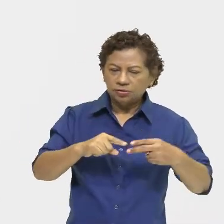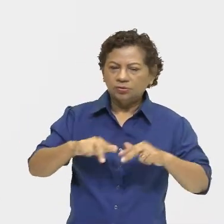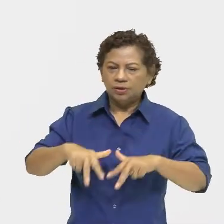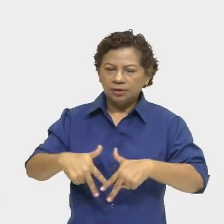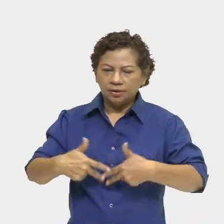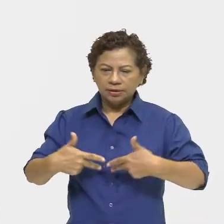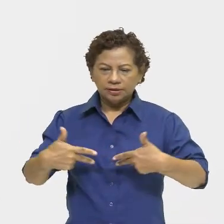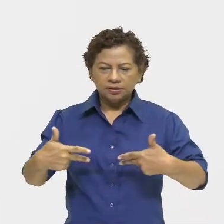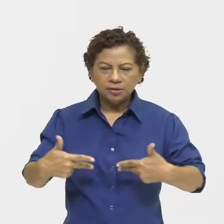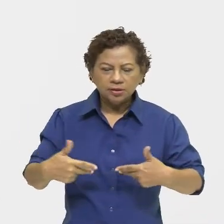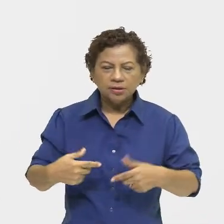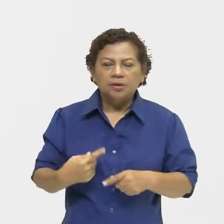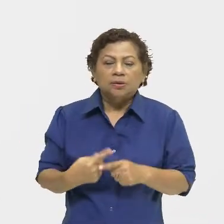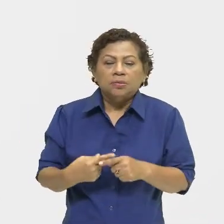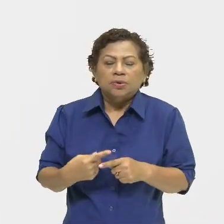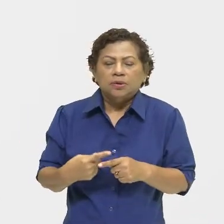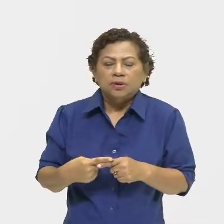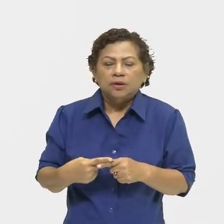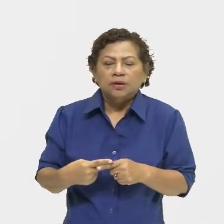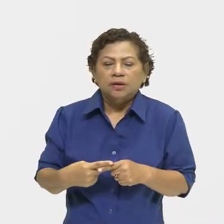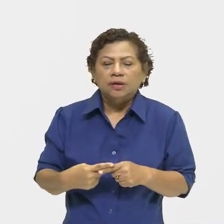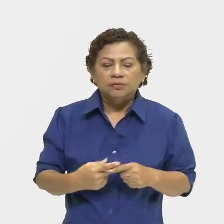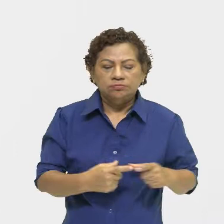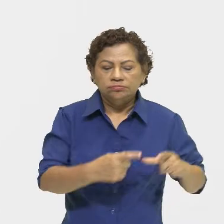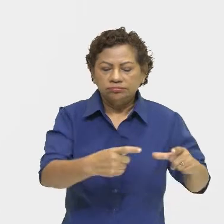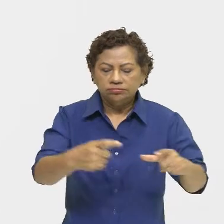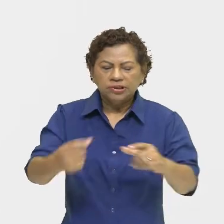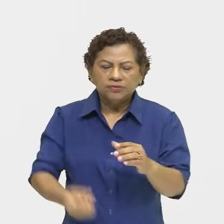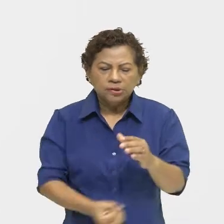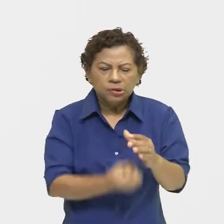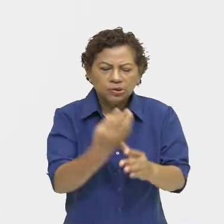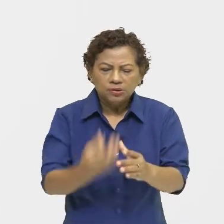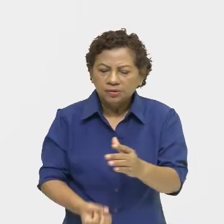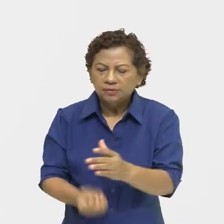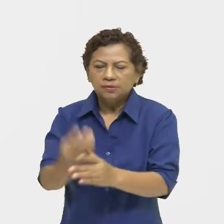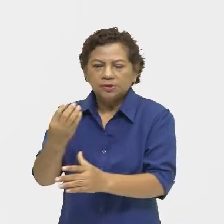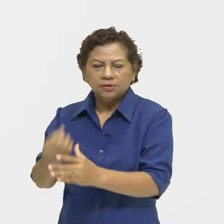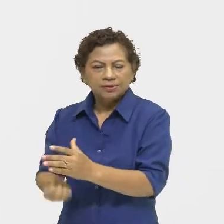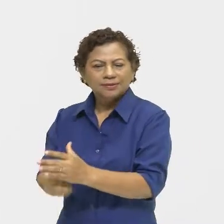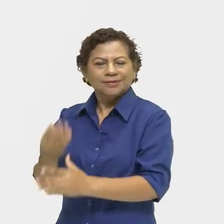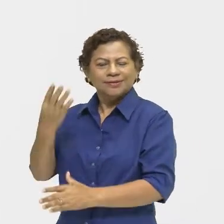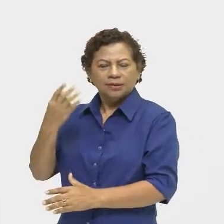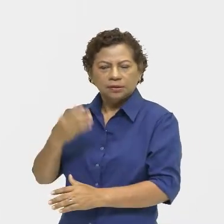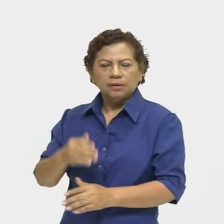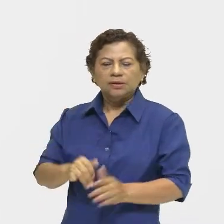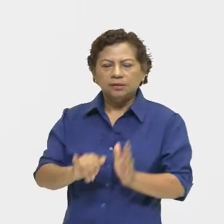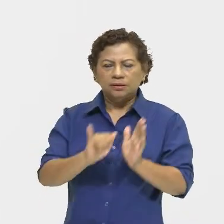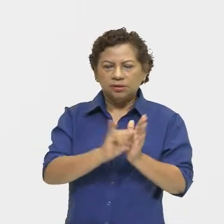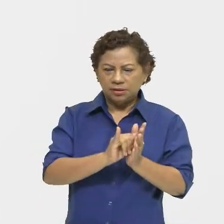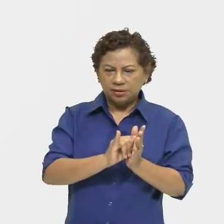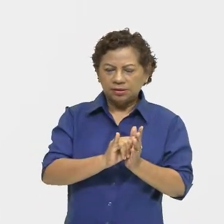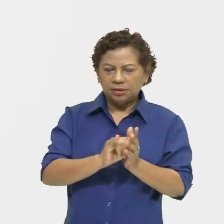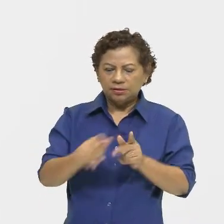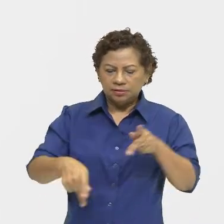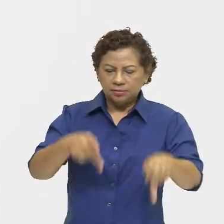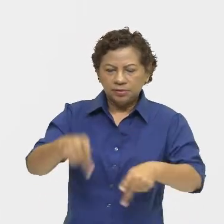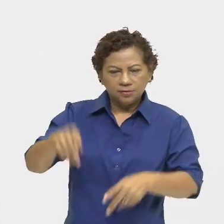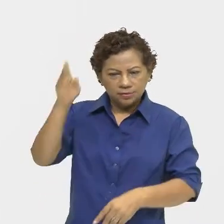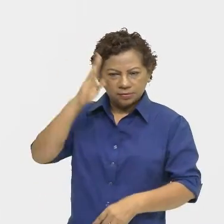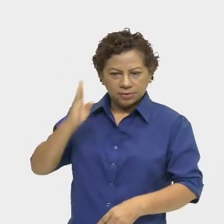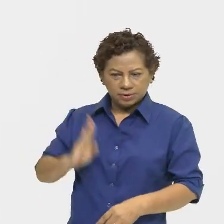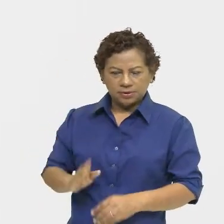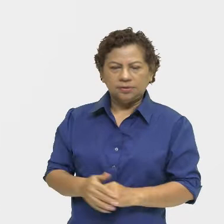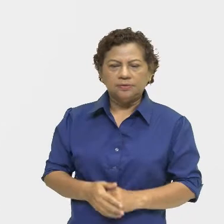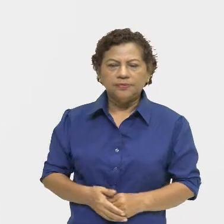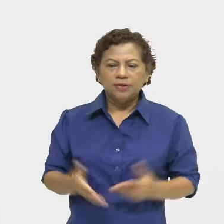conta do nosso processo de colonização, né? O processo de formação da identidade cultural do Brasil. Agora a gente vai ver